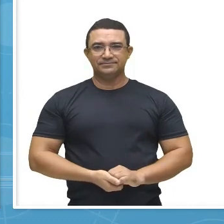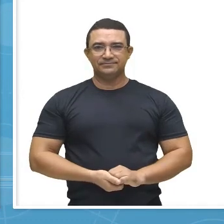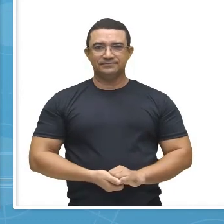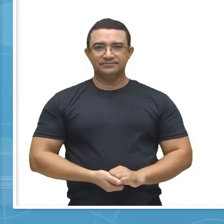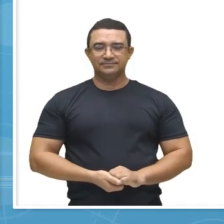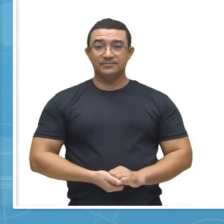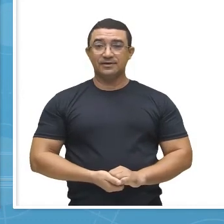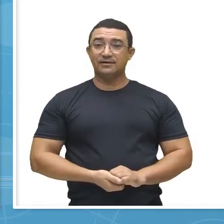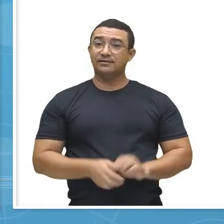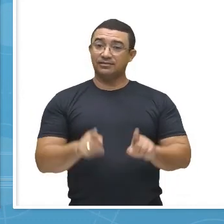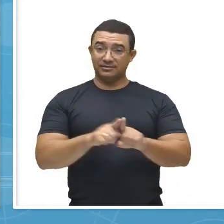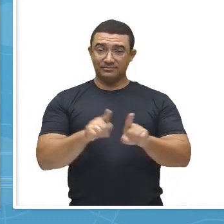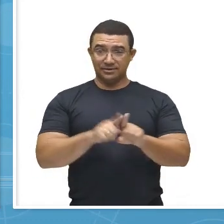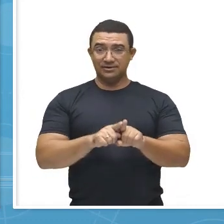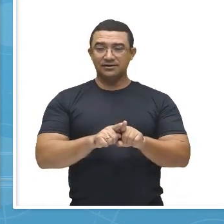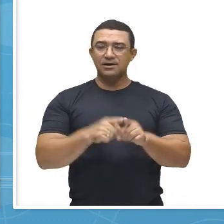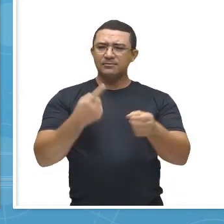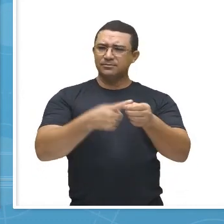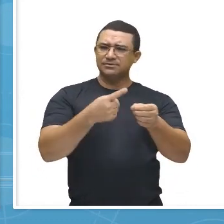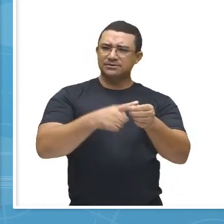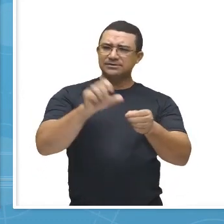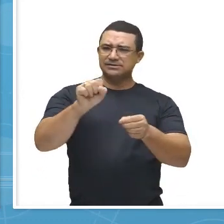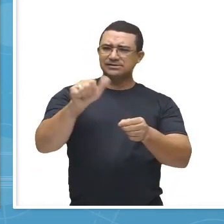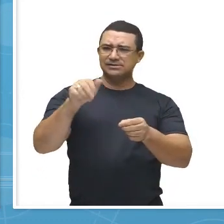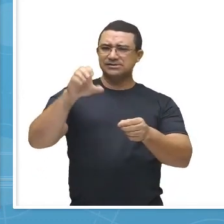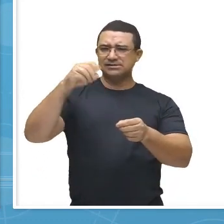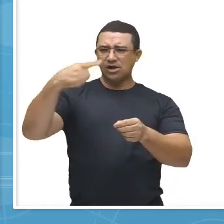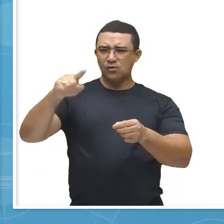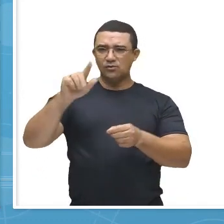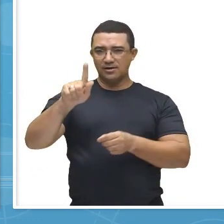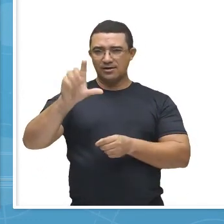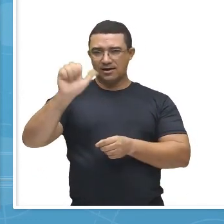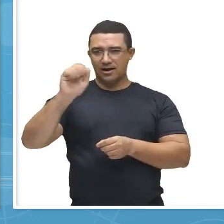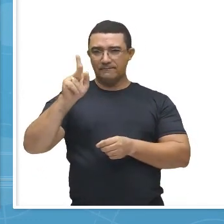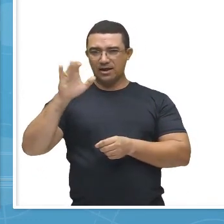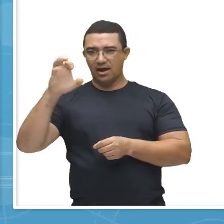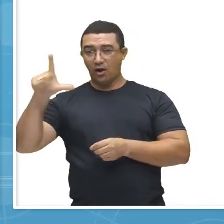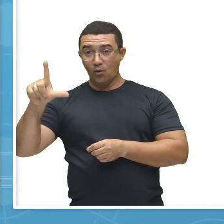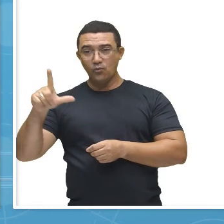junto, de São Gabriel da Cachoeira até Lábrea, um grande abraço.